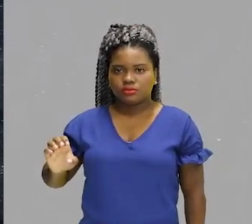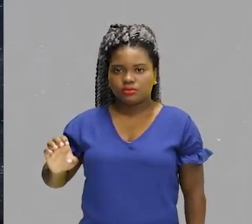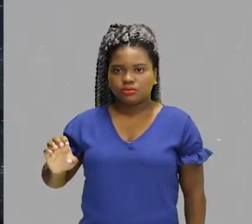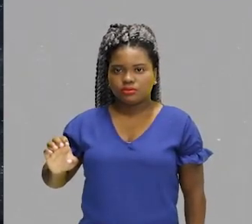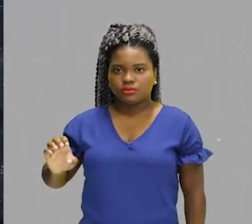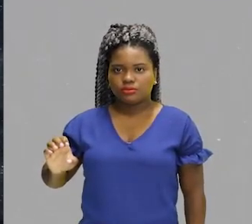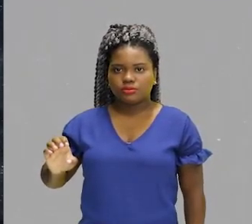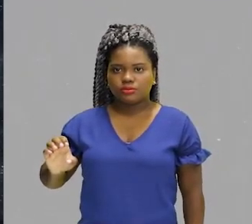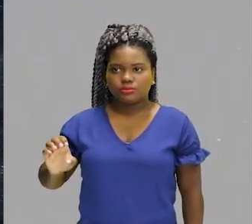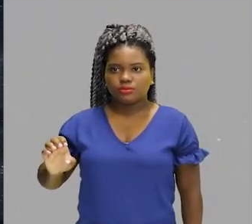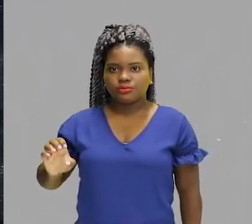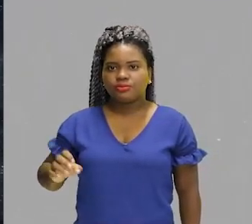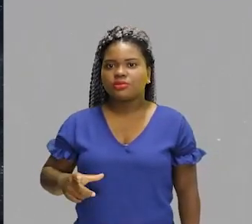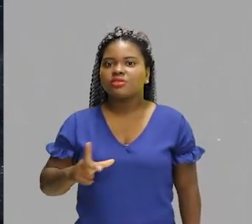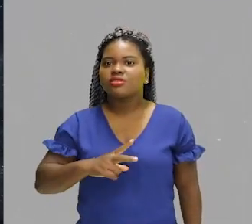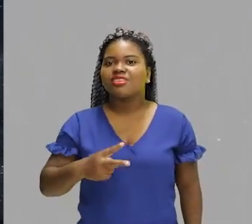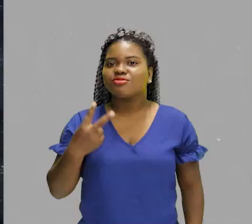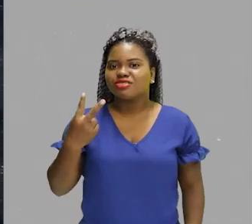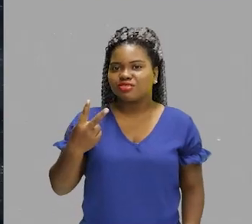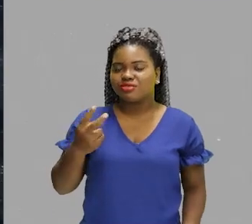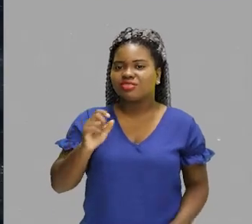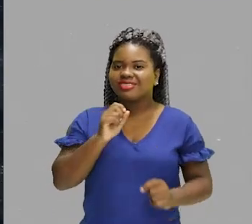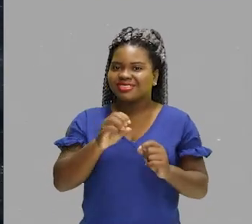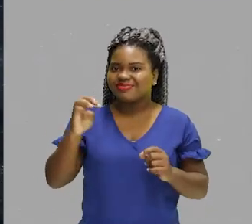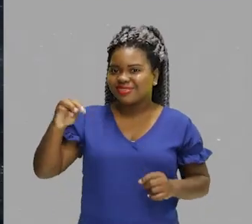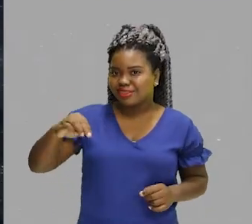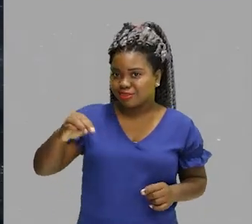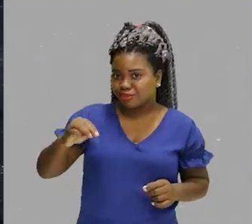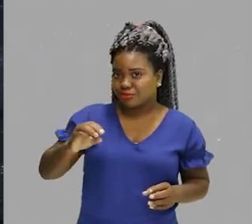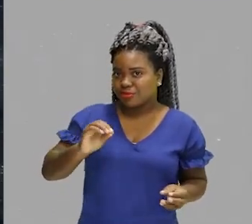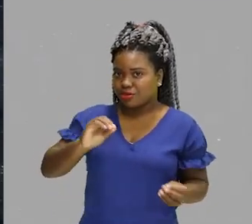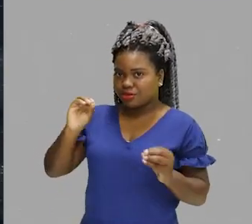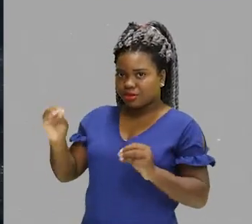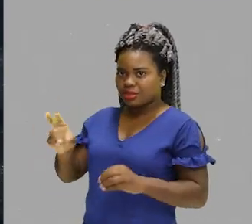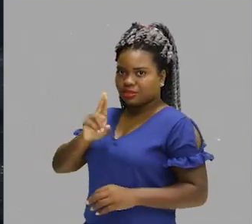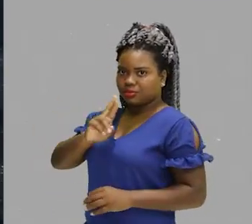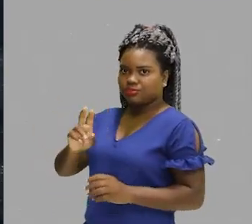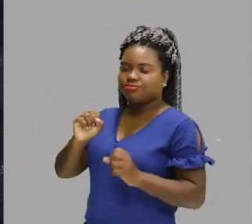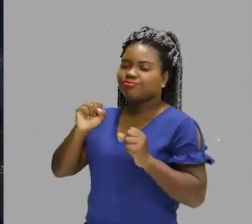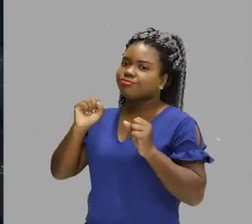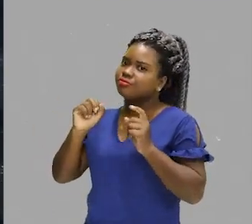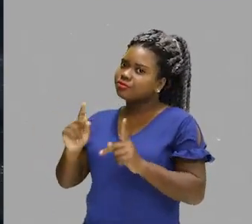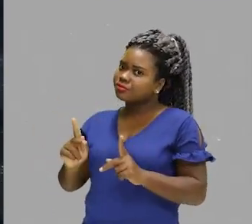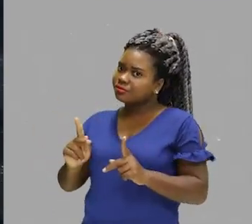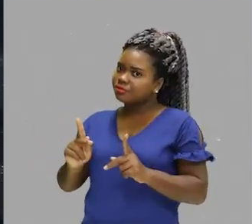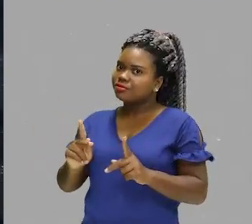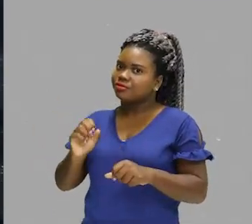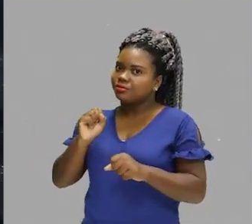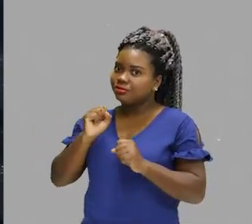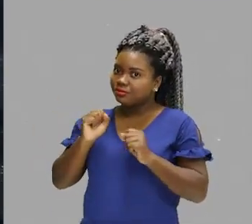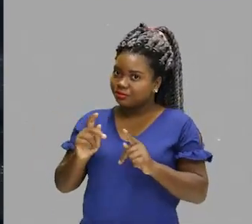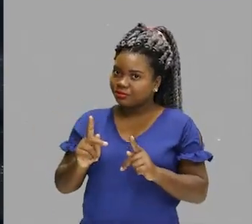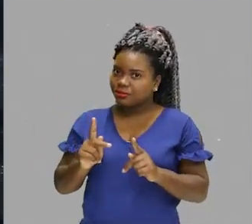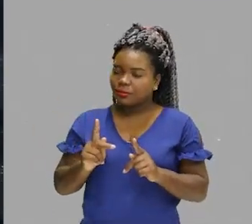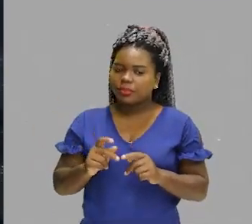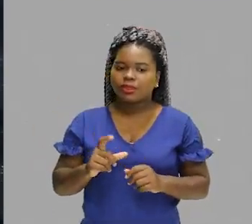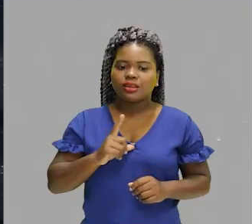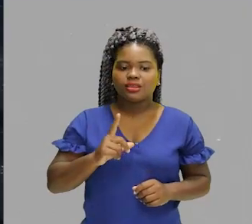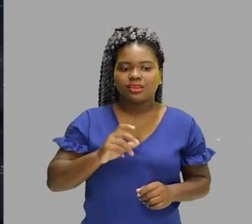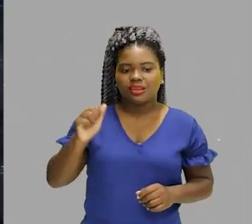contesta. 2 minutinhos para vocês colocarem aqui essas perífrases. Anda